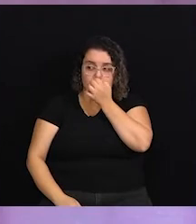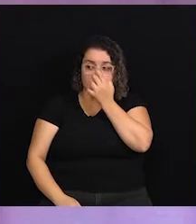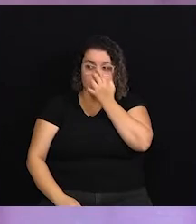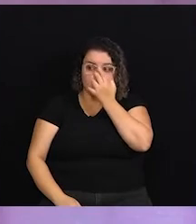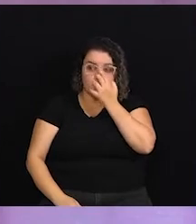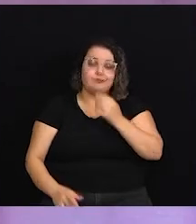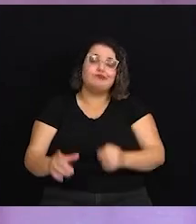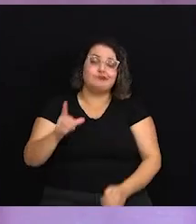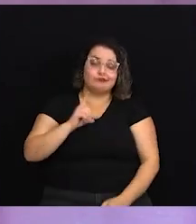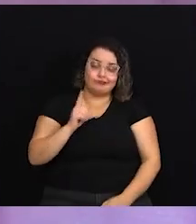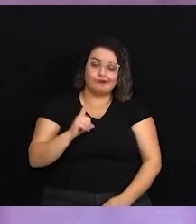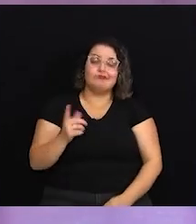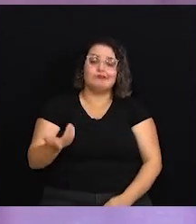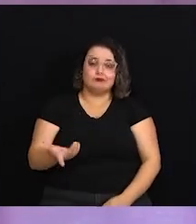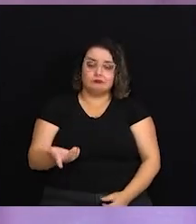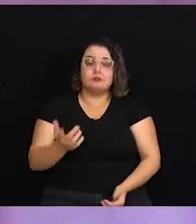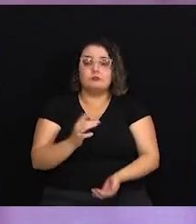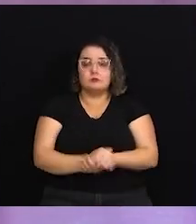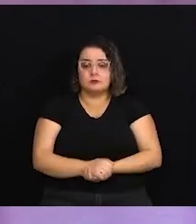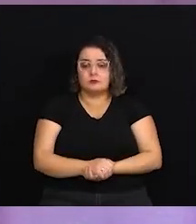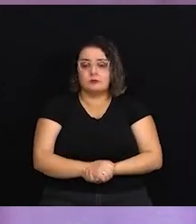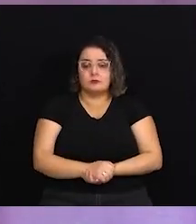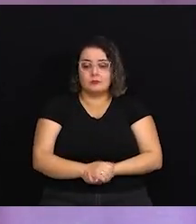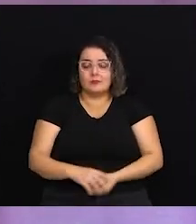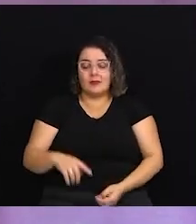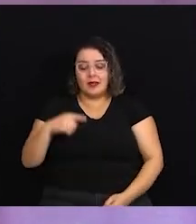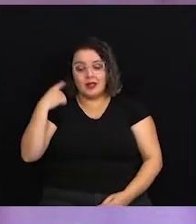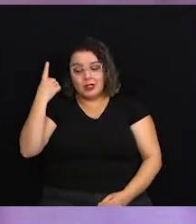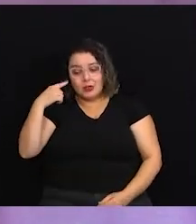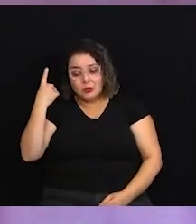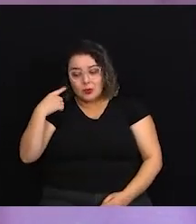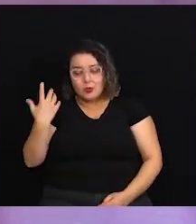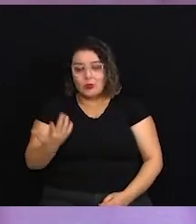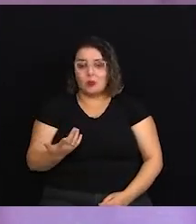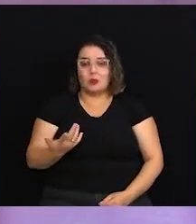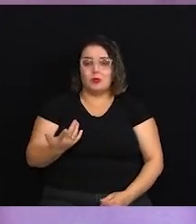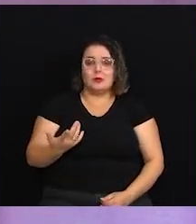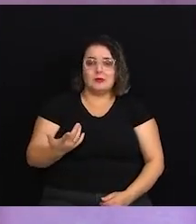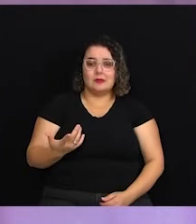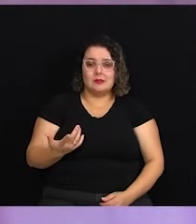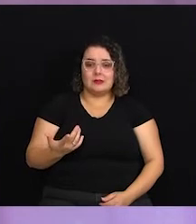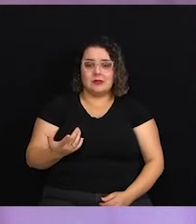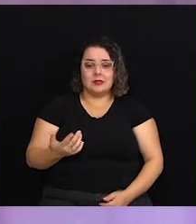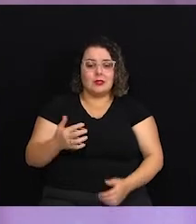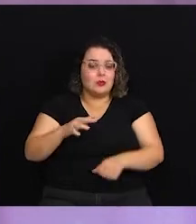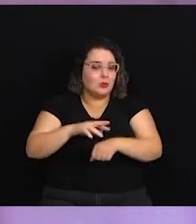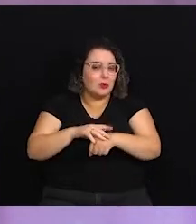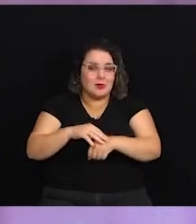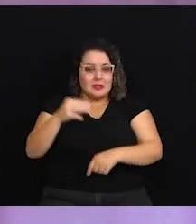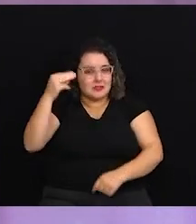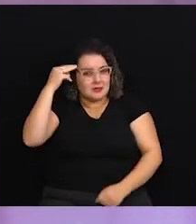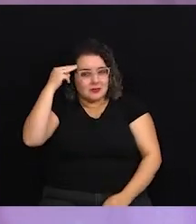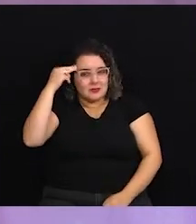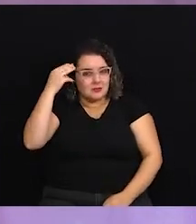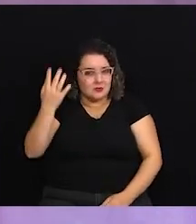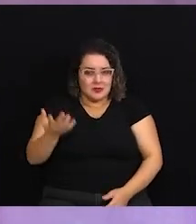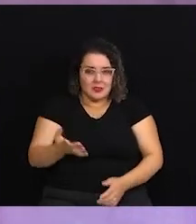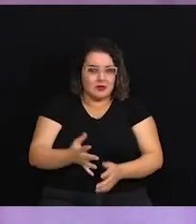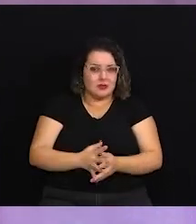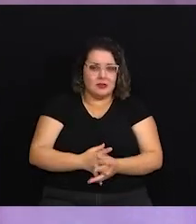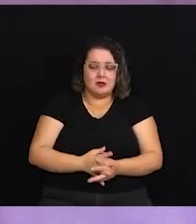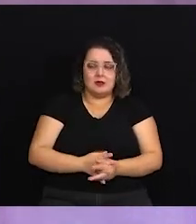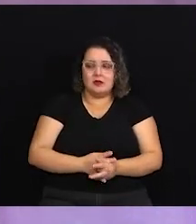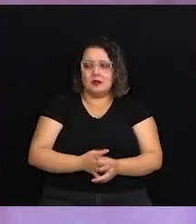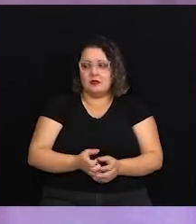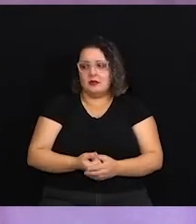É sim as tia sim é a loucura né aqui são das doenças mentais Mateus faz um